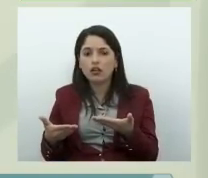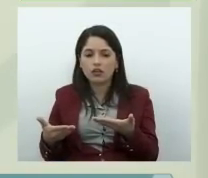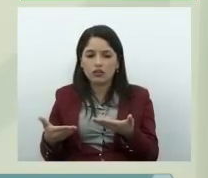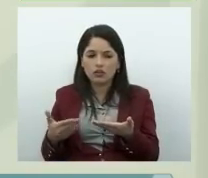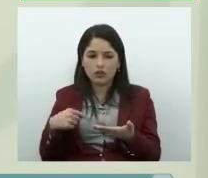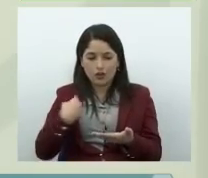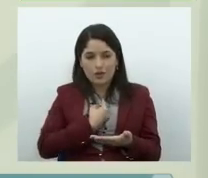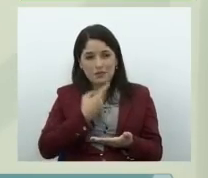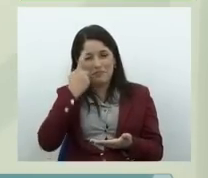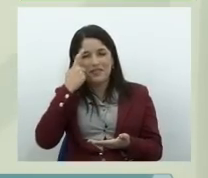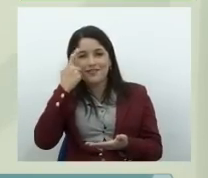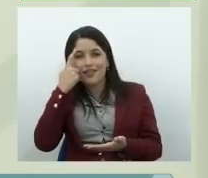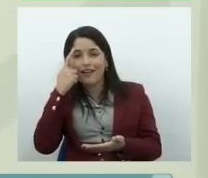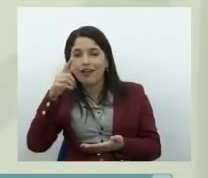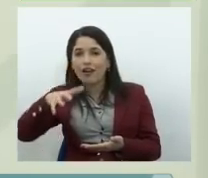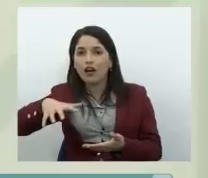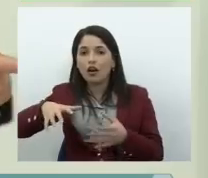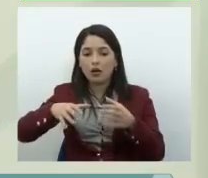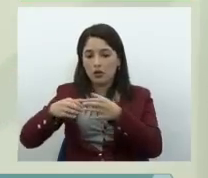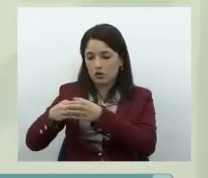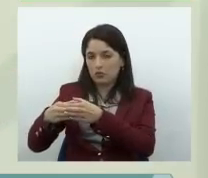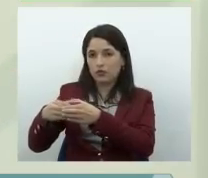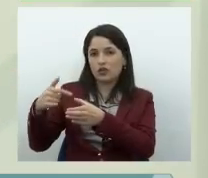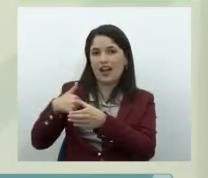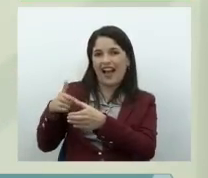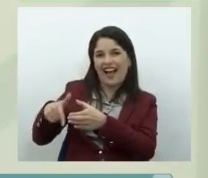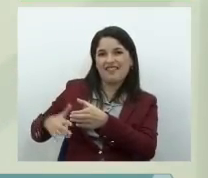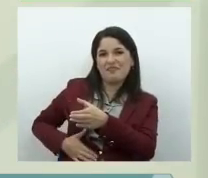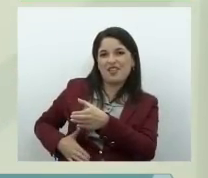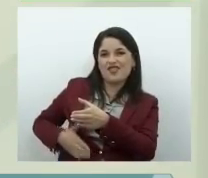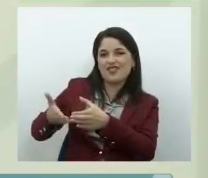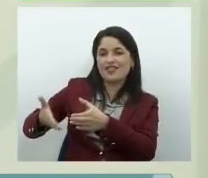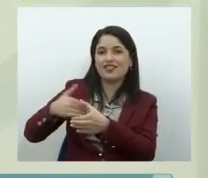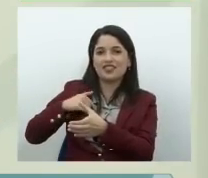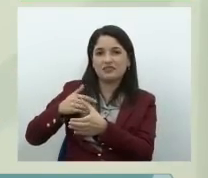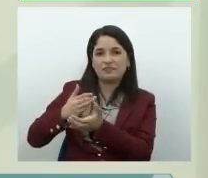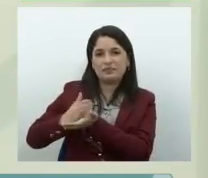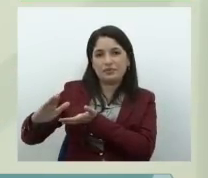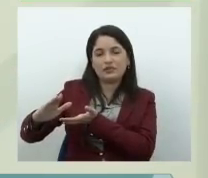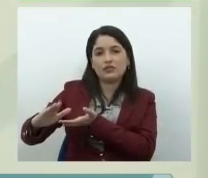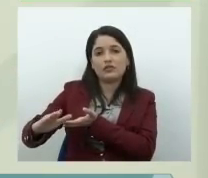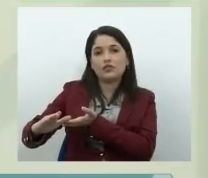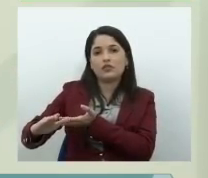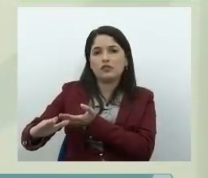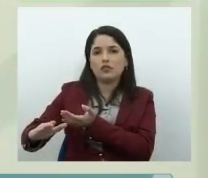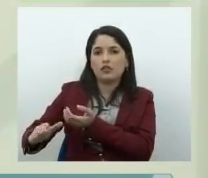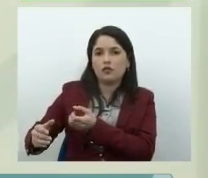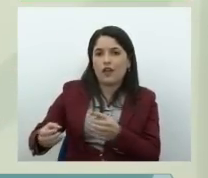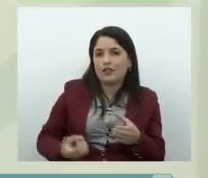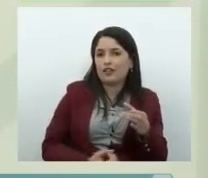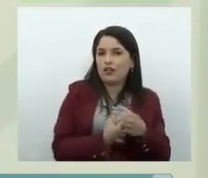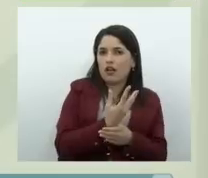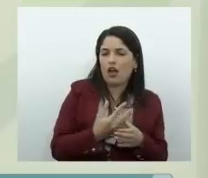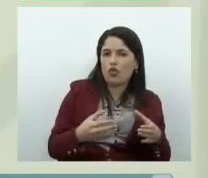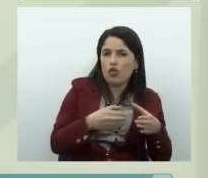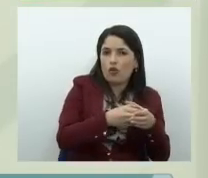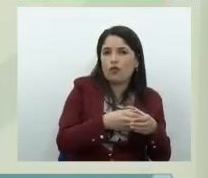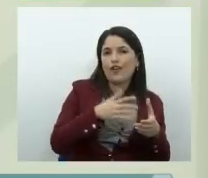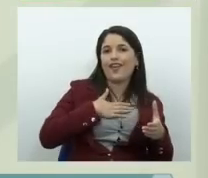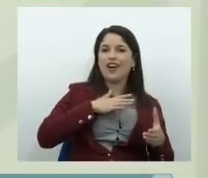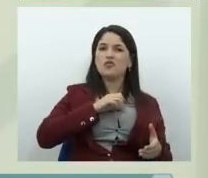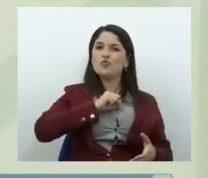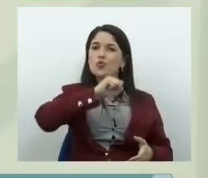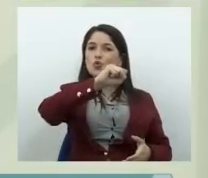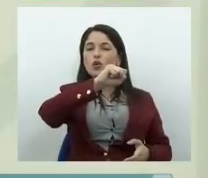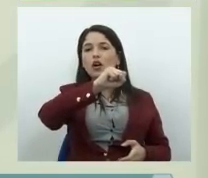nossos aliados, o nosso partido de bandido, e vamos fundar um novo para se postarmos como o salvador da